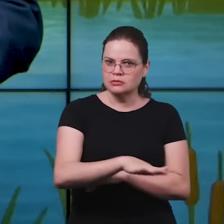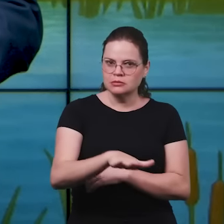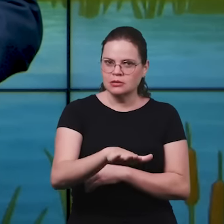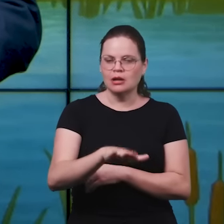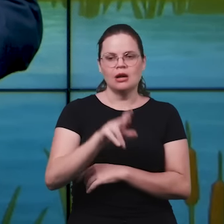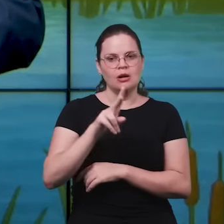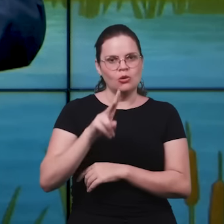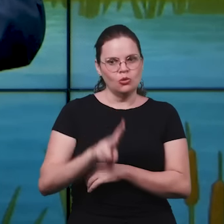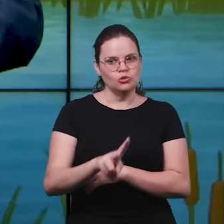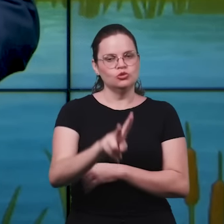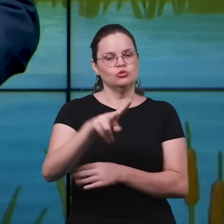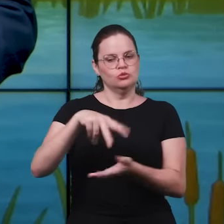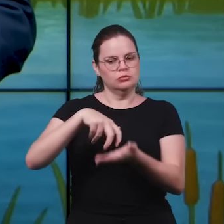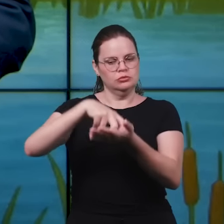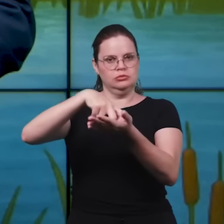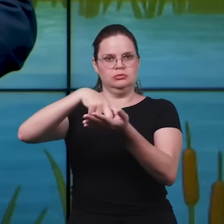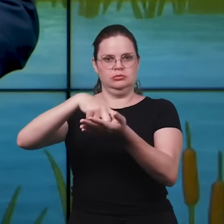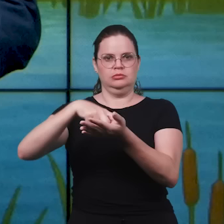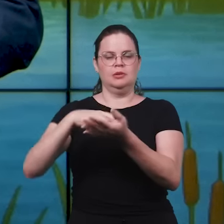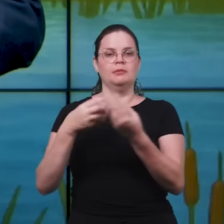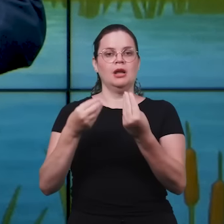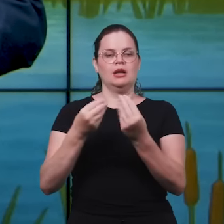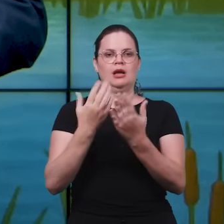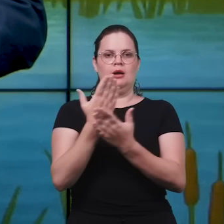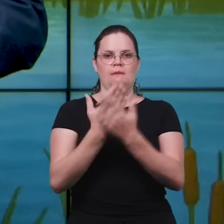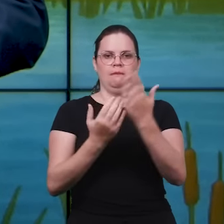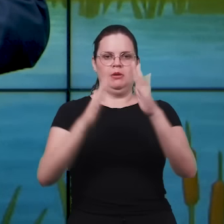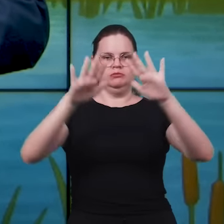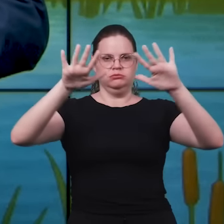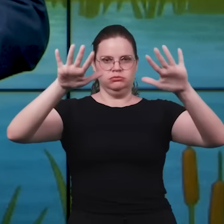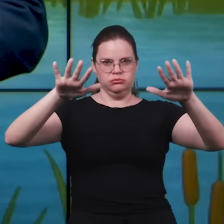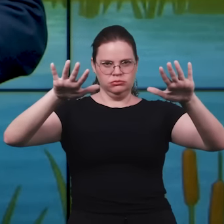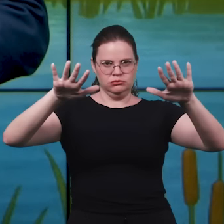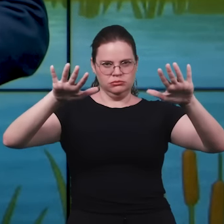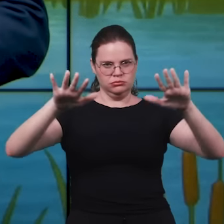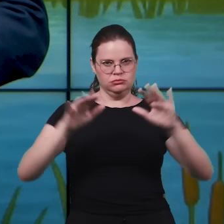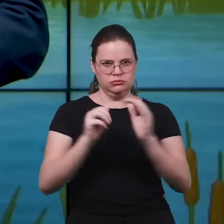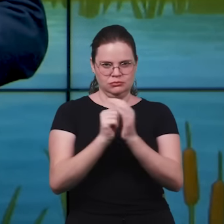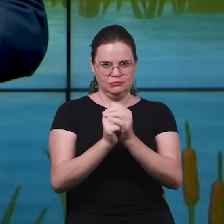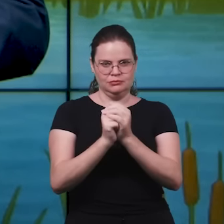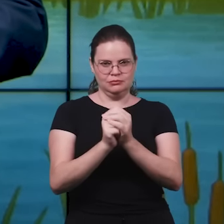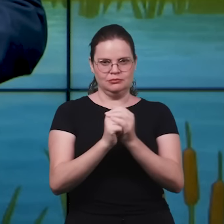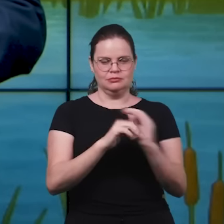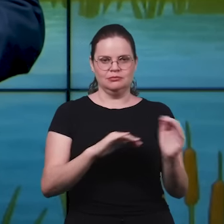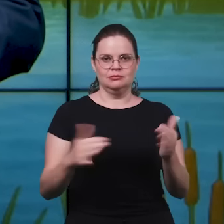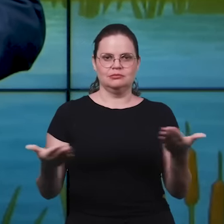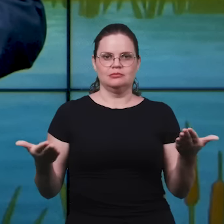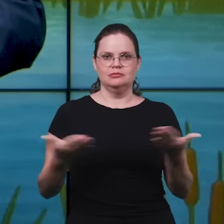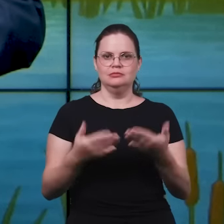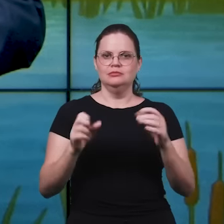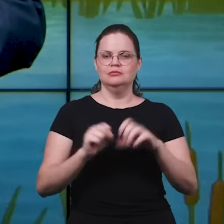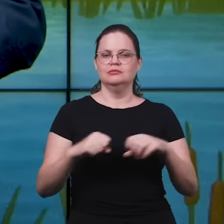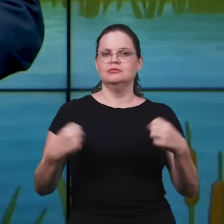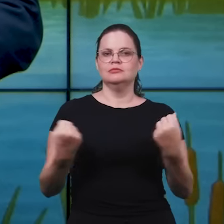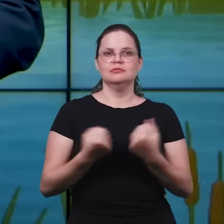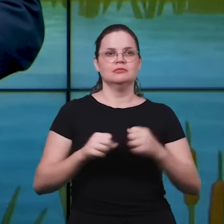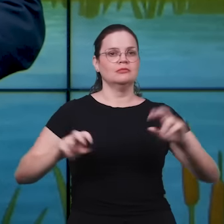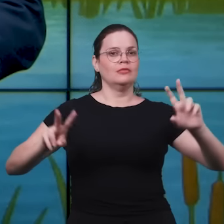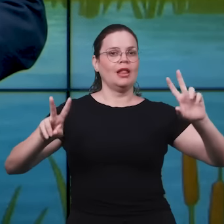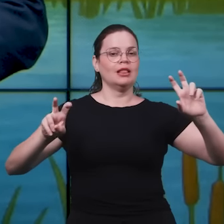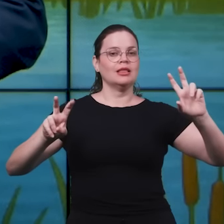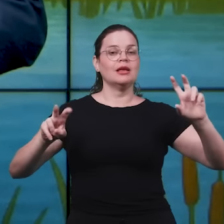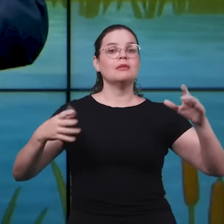puderem se colocarão de joelhos para receberem a imposição de mãos. Este seminário tem como